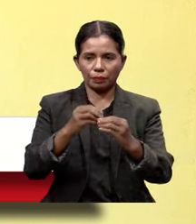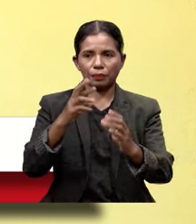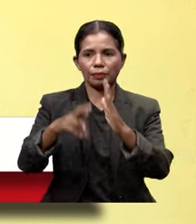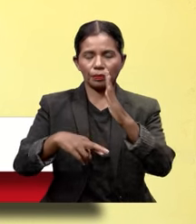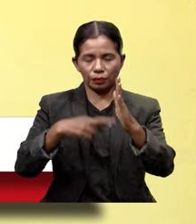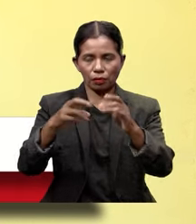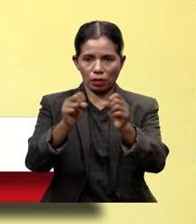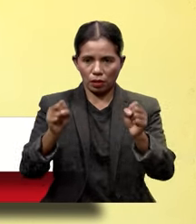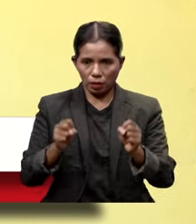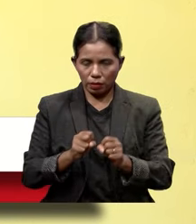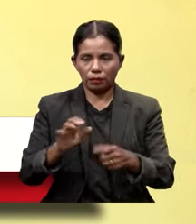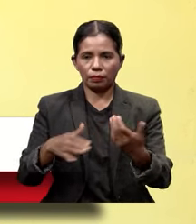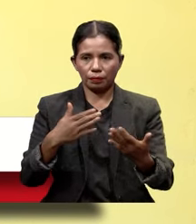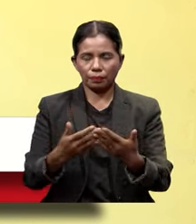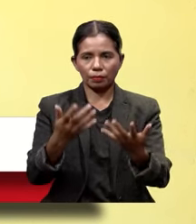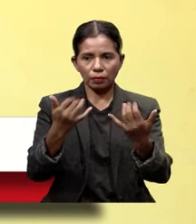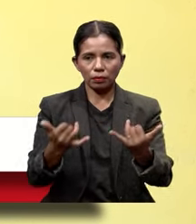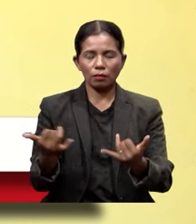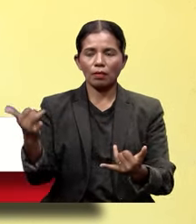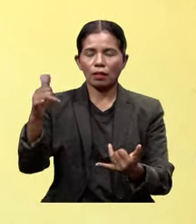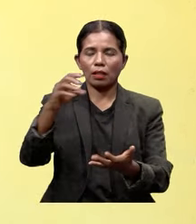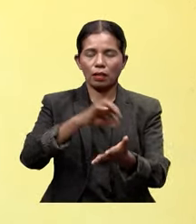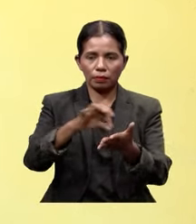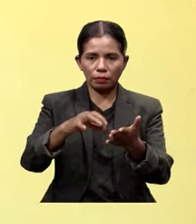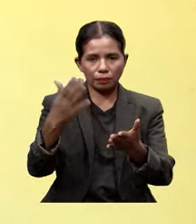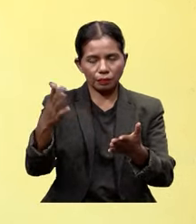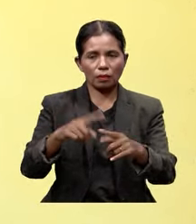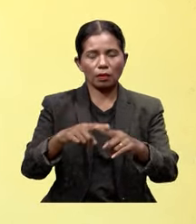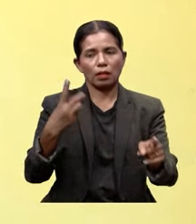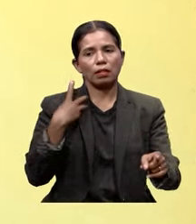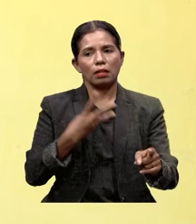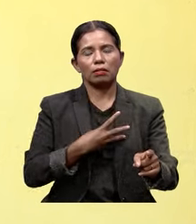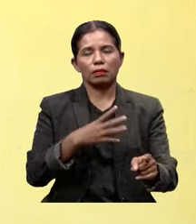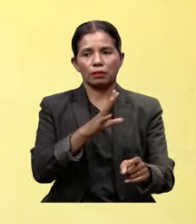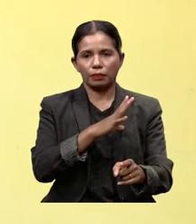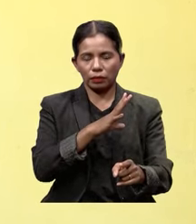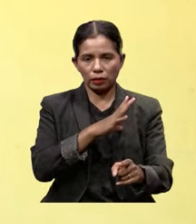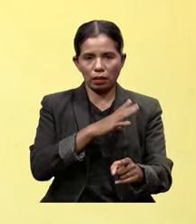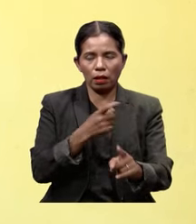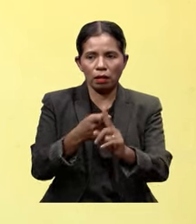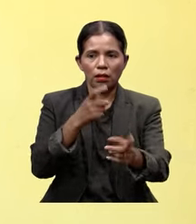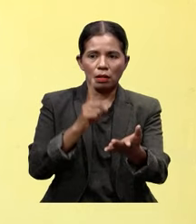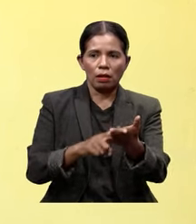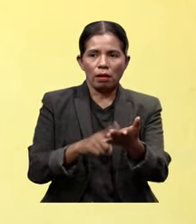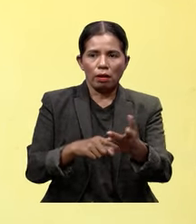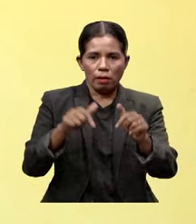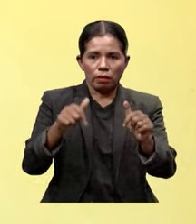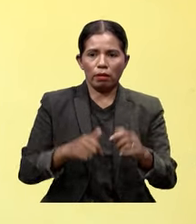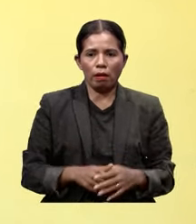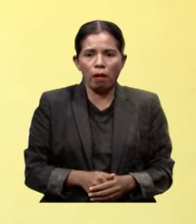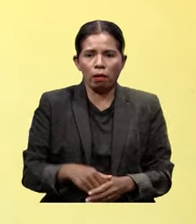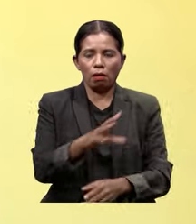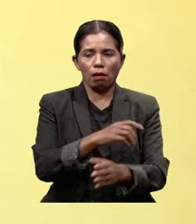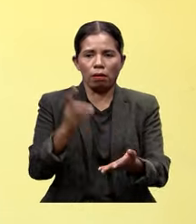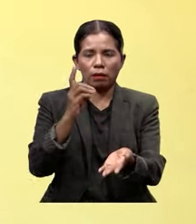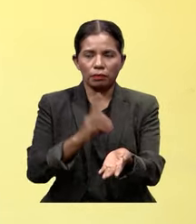regulamento suco sira, neve horas não se draftela, mas bem a minha espera que a grande use discussão irá né draft